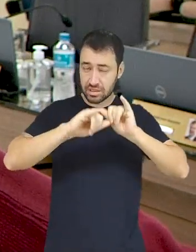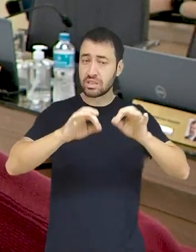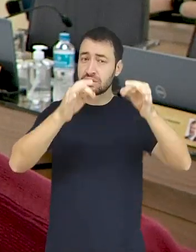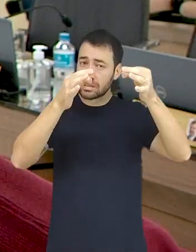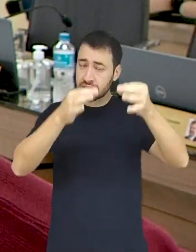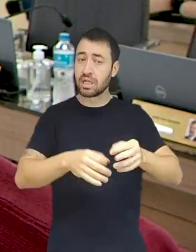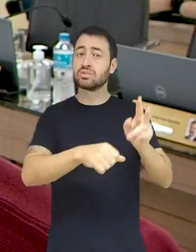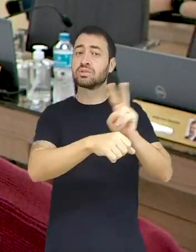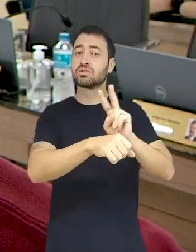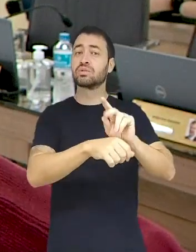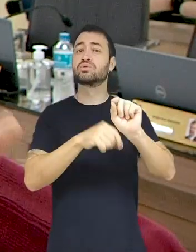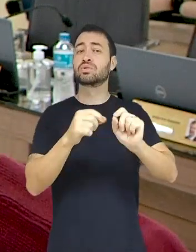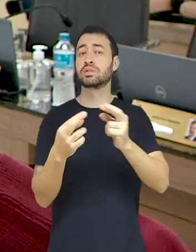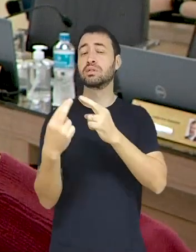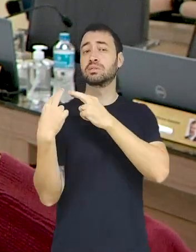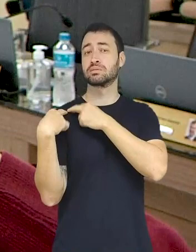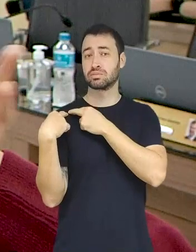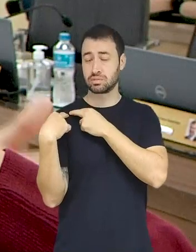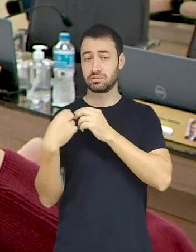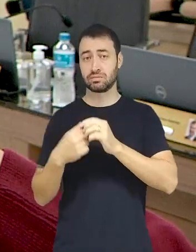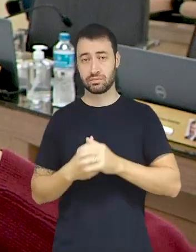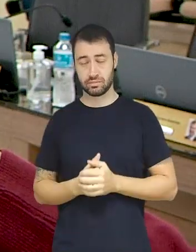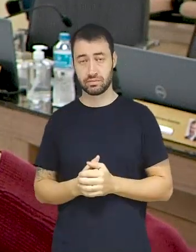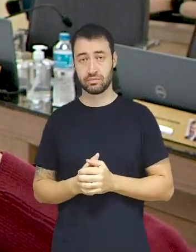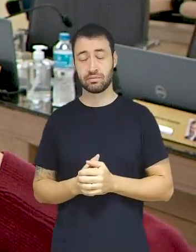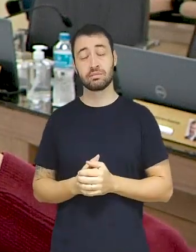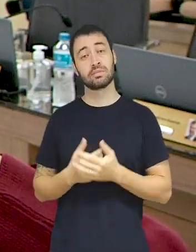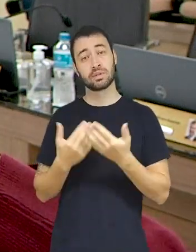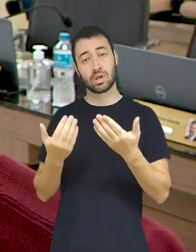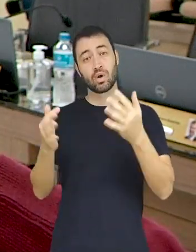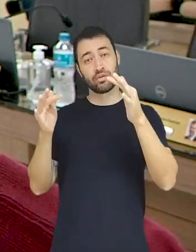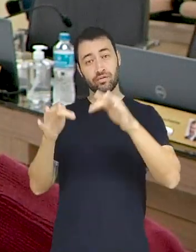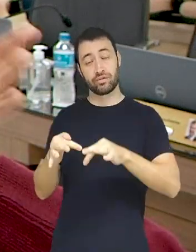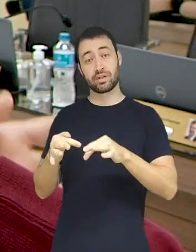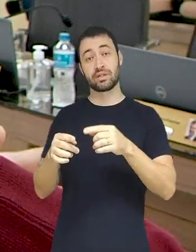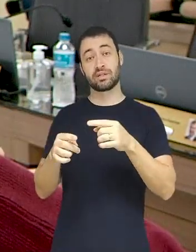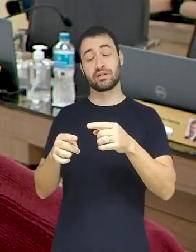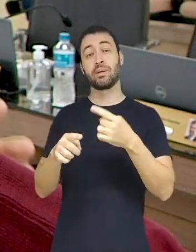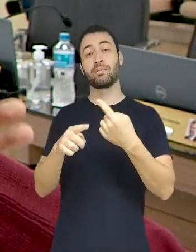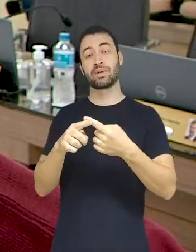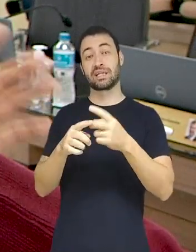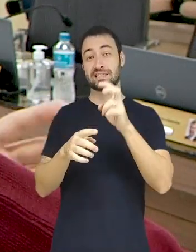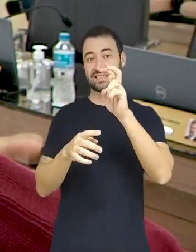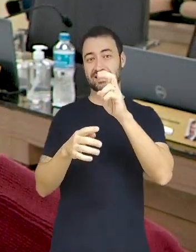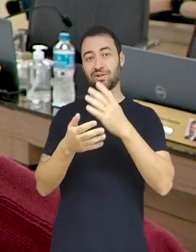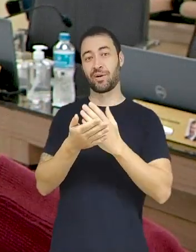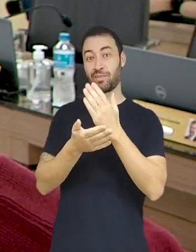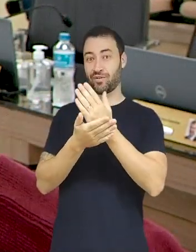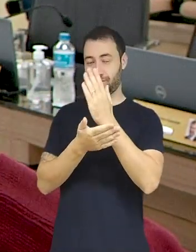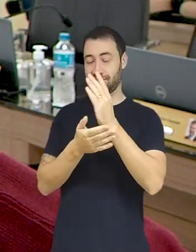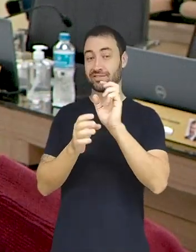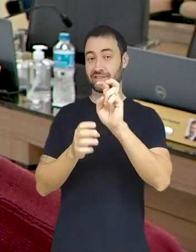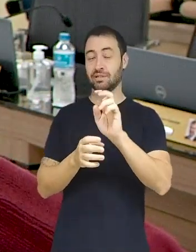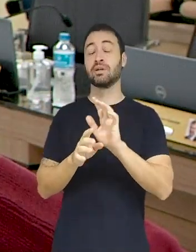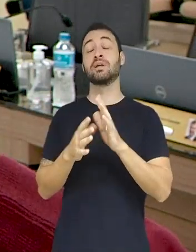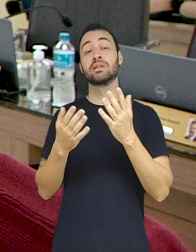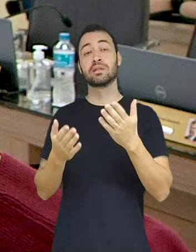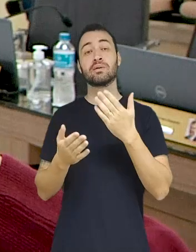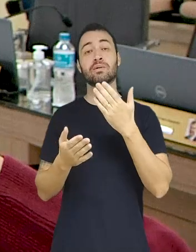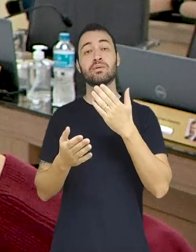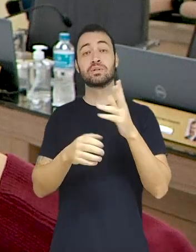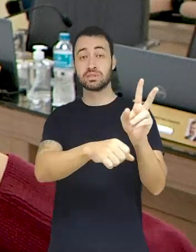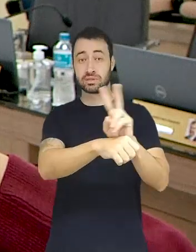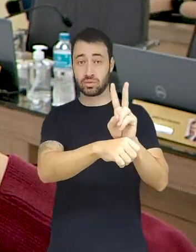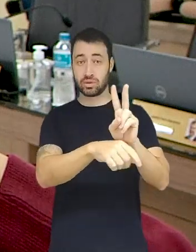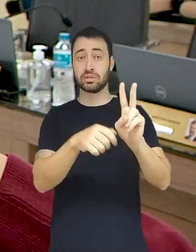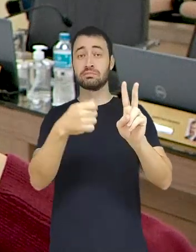informados daquilo que é obrigação do segurança da empresa contratada ter e por fim Vou destacar porque são cinco indicações é um grande